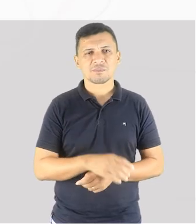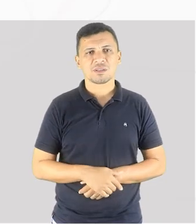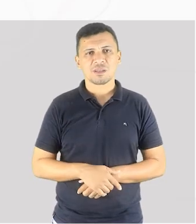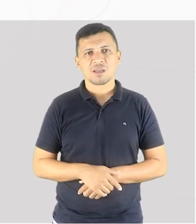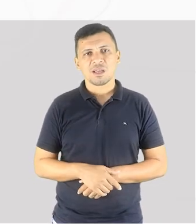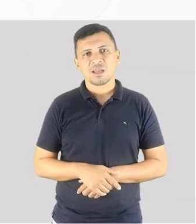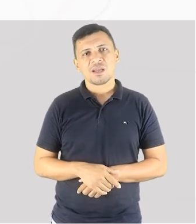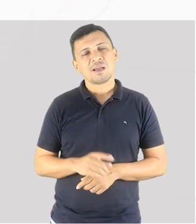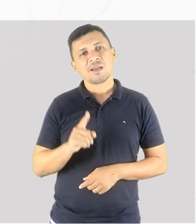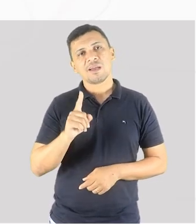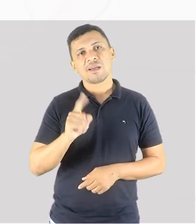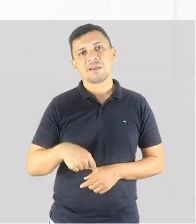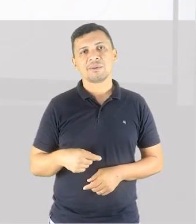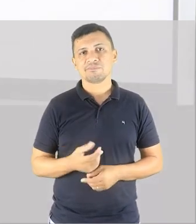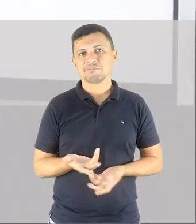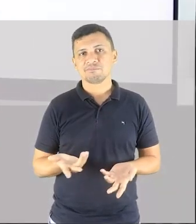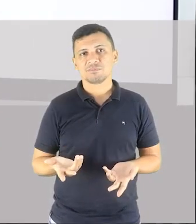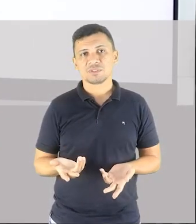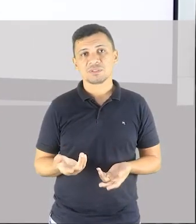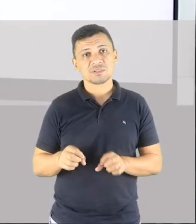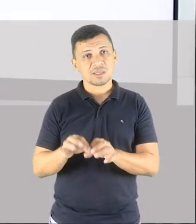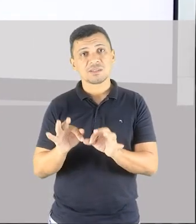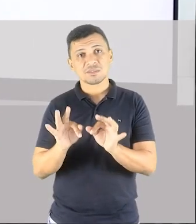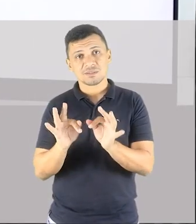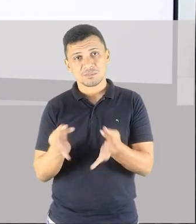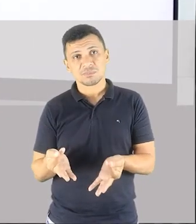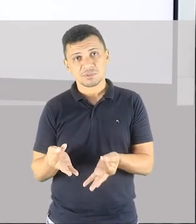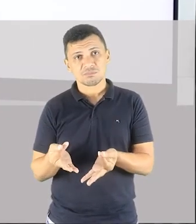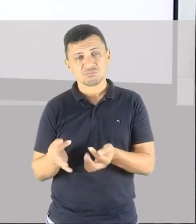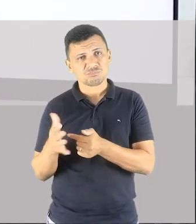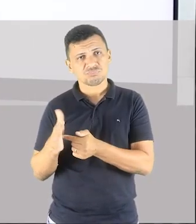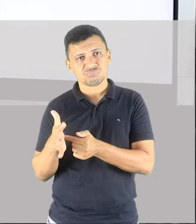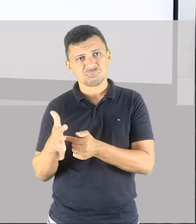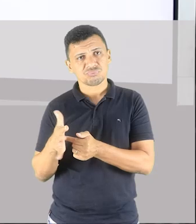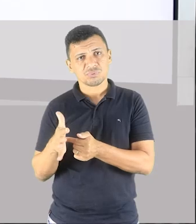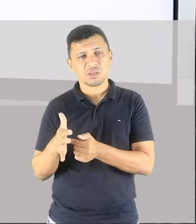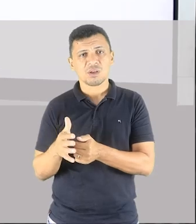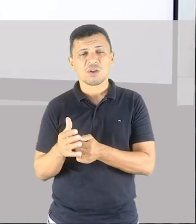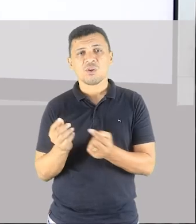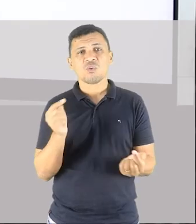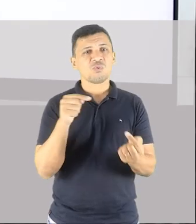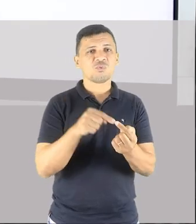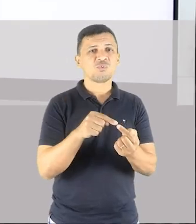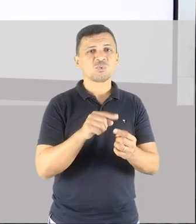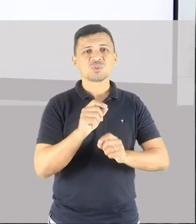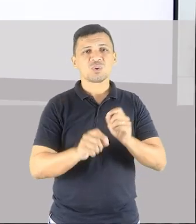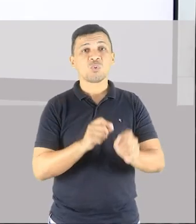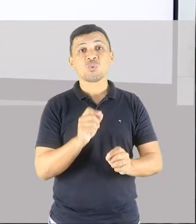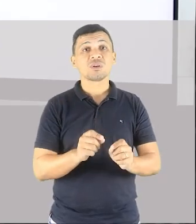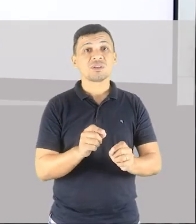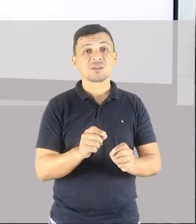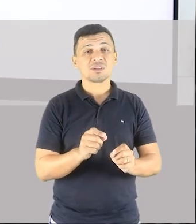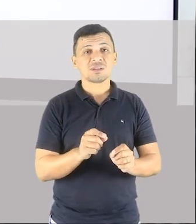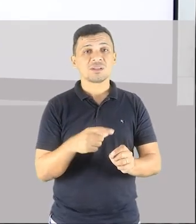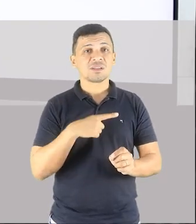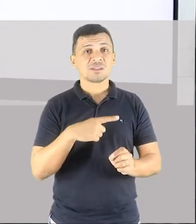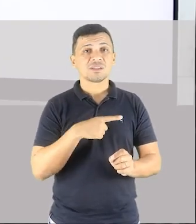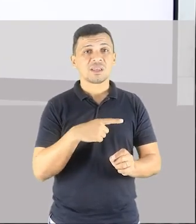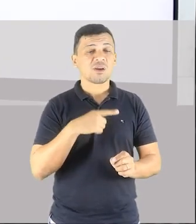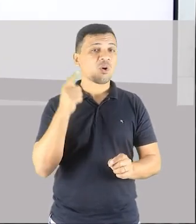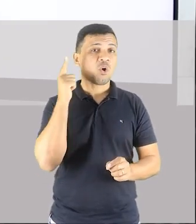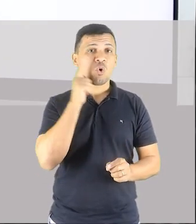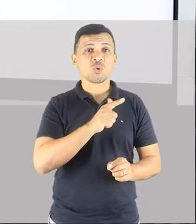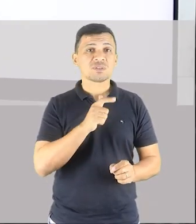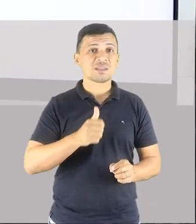são dispositivos, como o nome já diz, simples, que têm a função de nos trazer uma